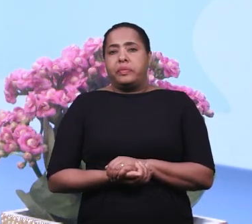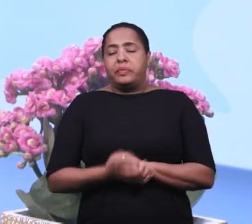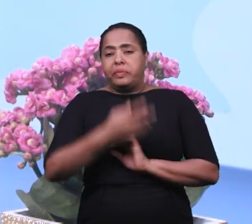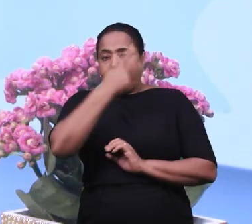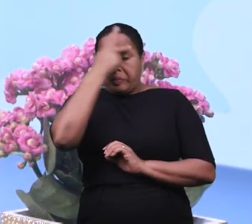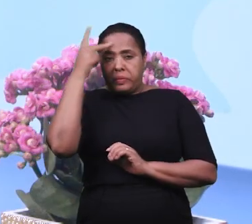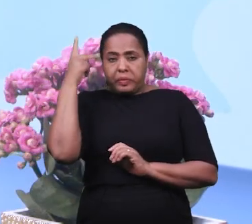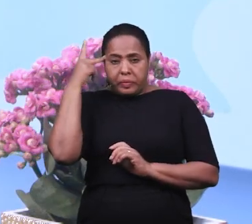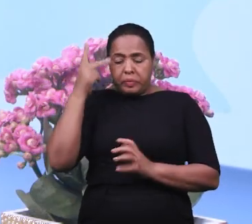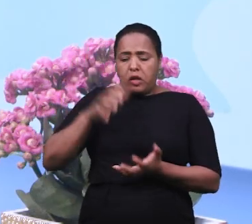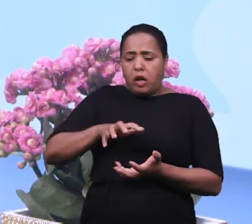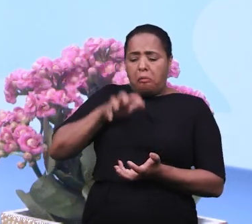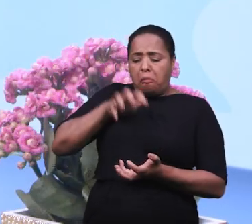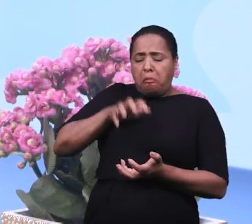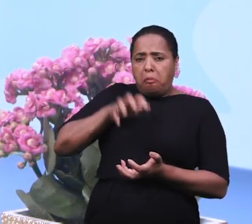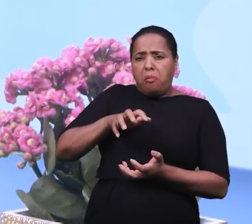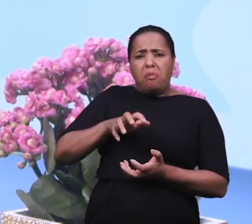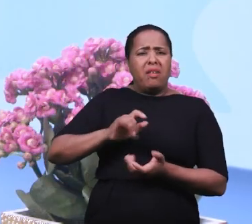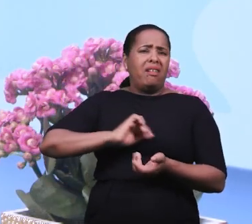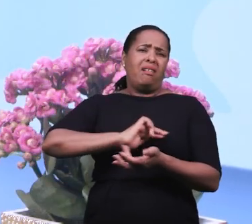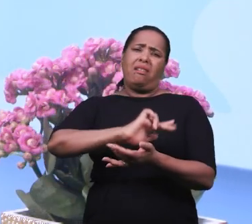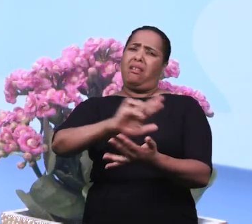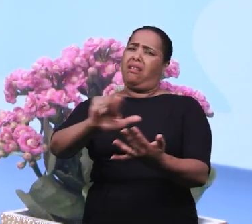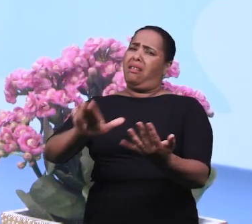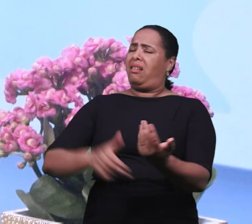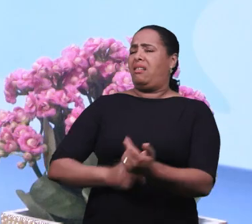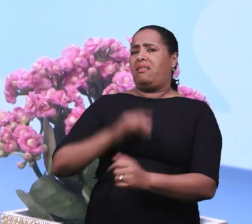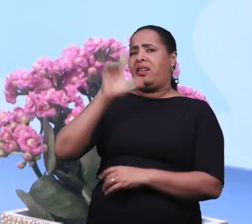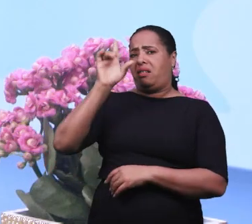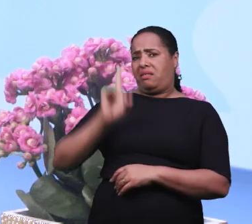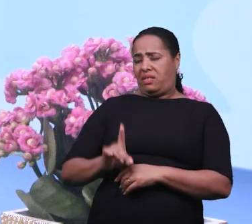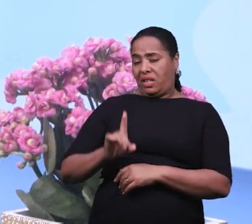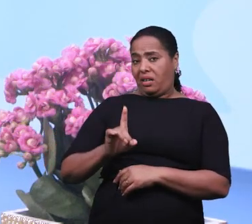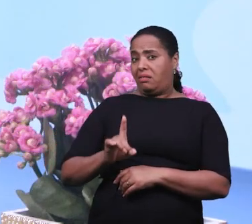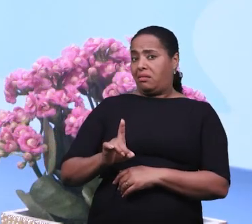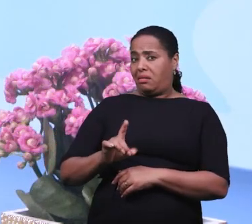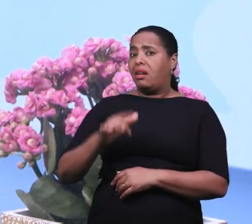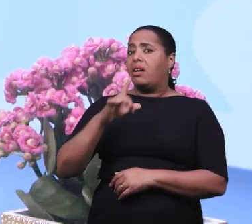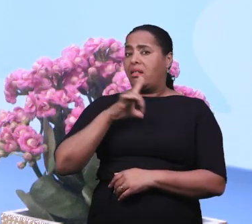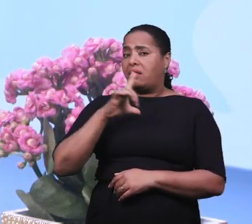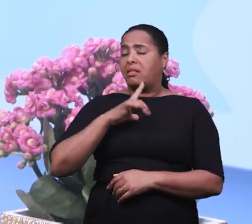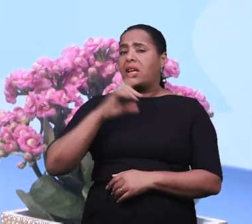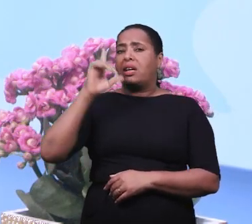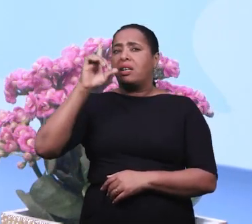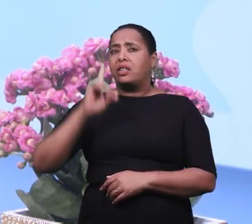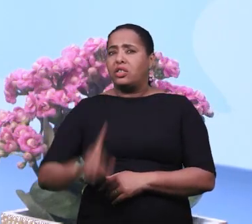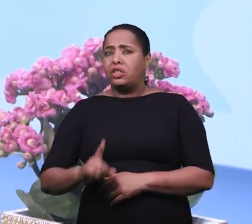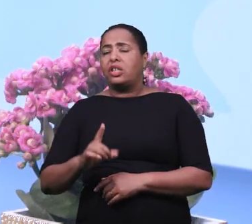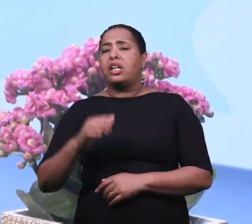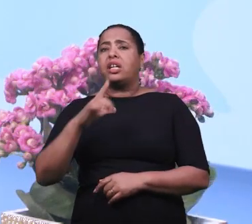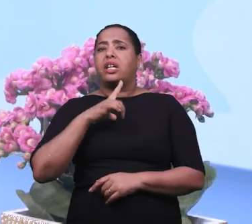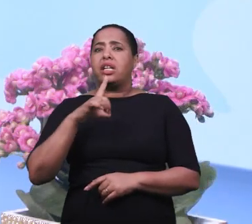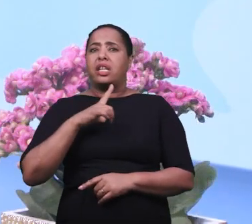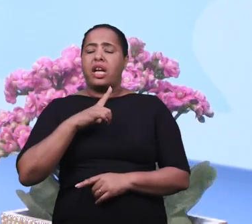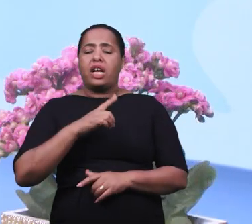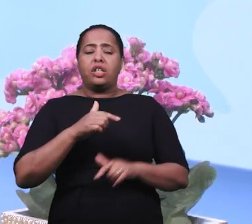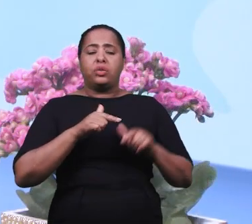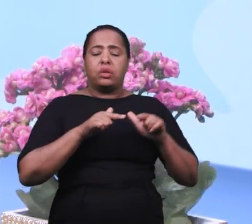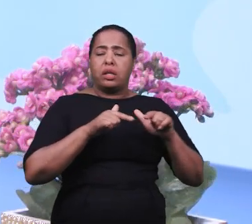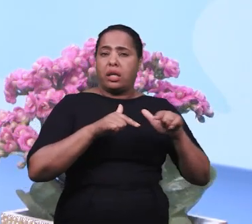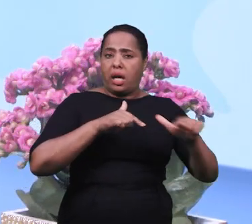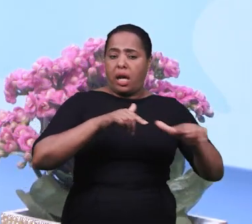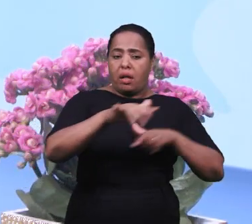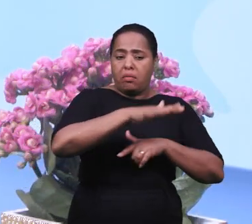as pessoas idosas têm vários direitos. Dentre eles têm o direito da reinserção, da manutenção no ambiente de trabalho,